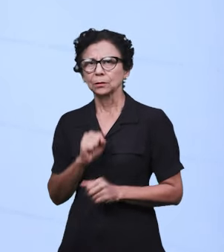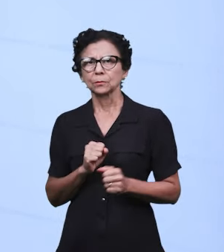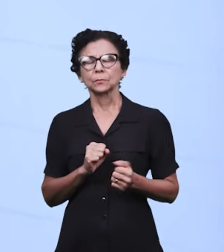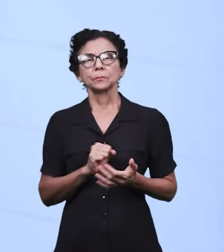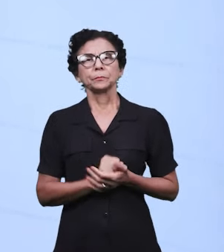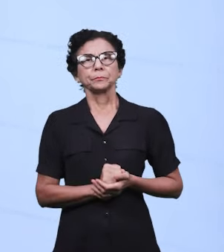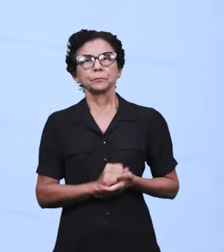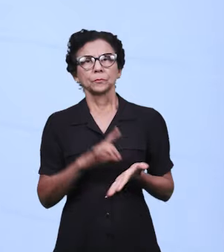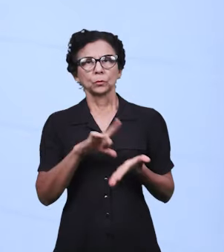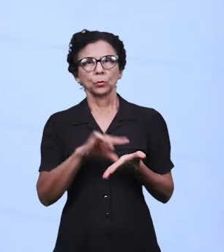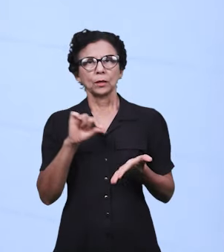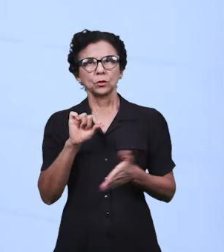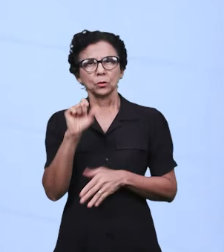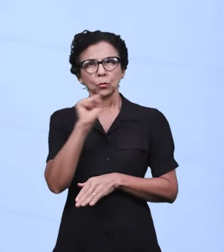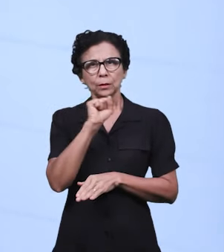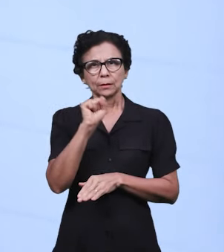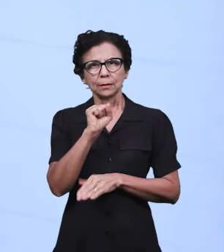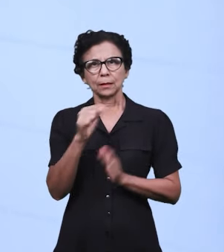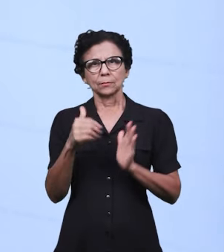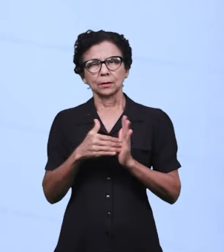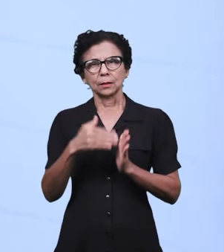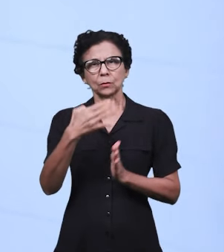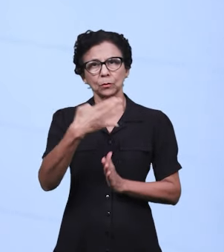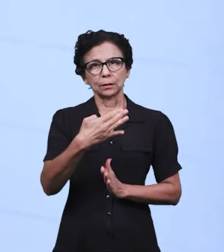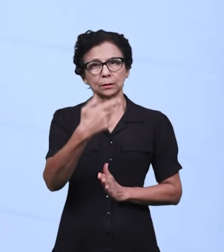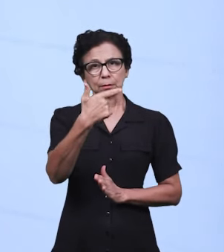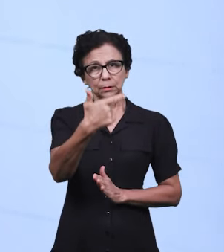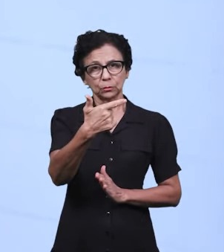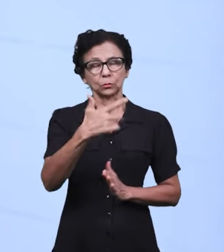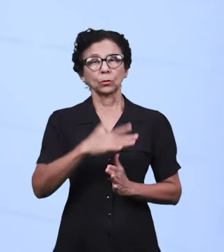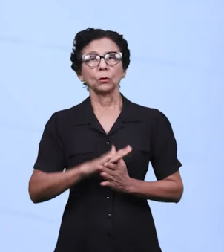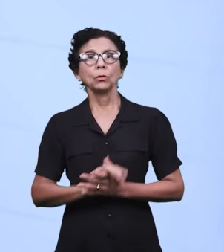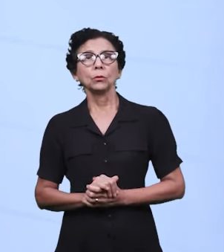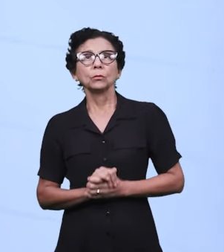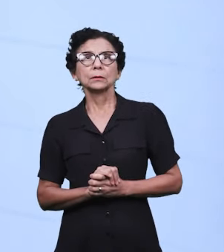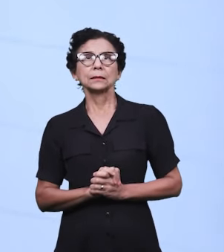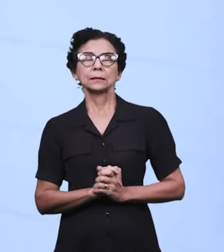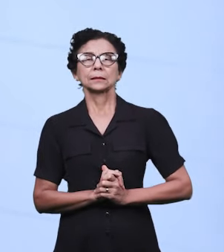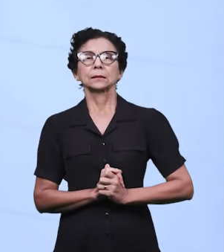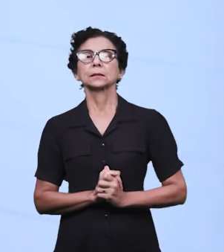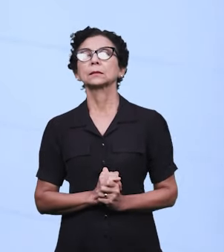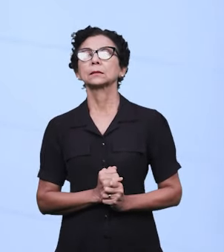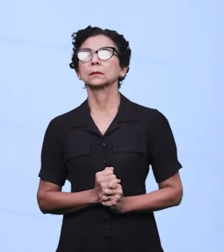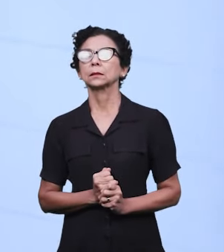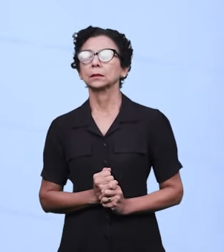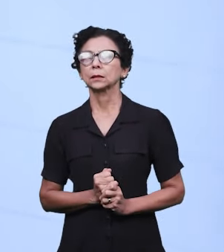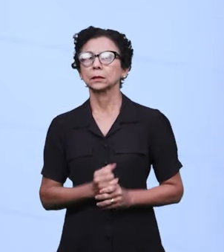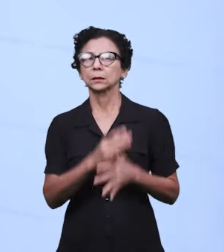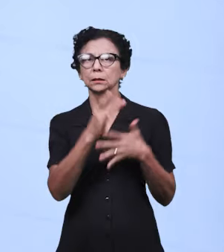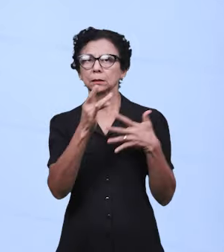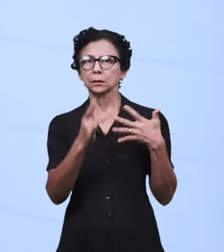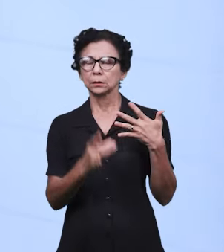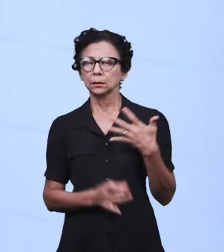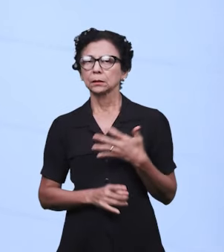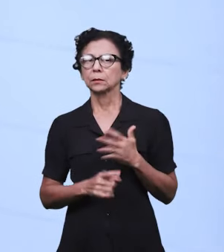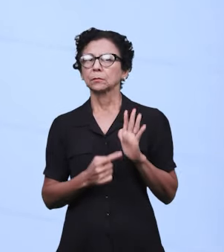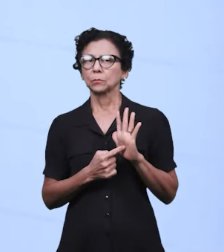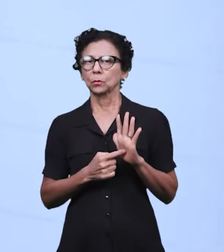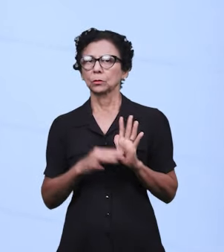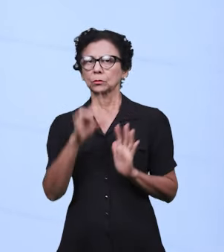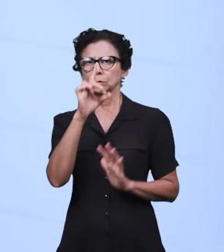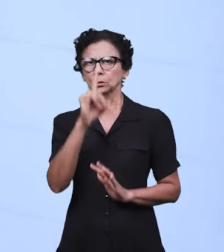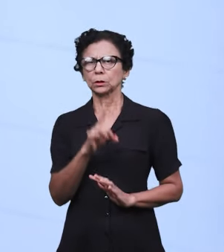ao 42 estão ali elencados o rol dos direitos da pessoa